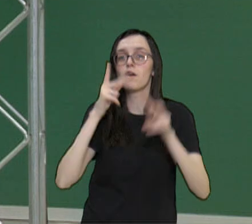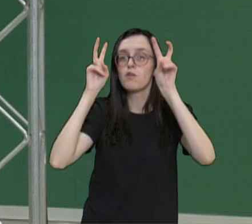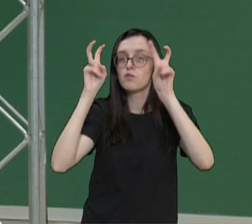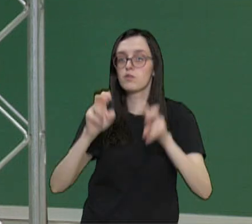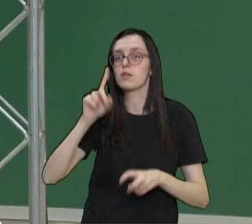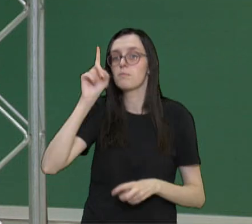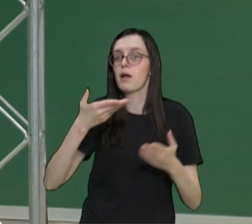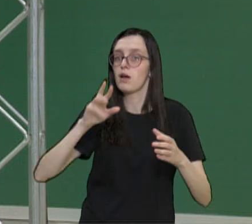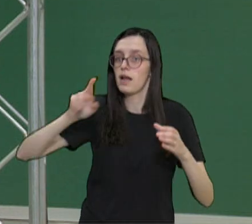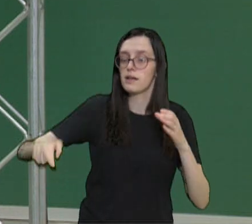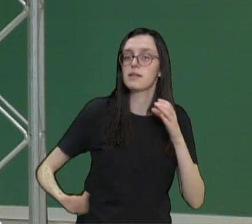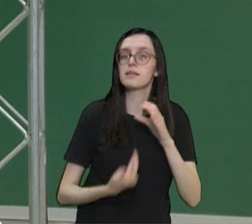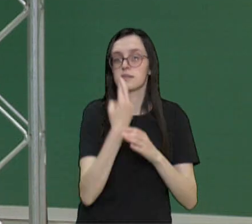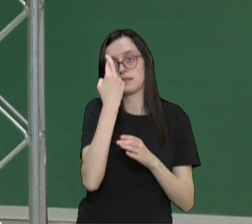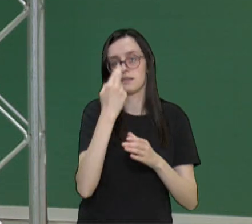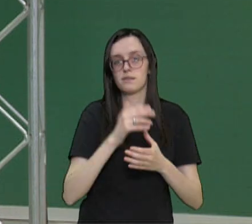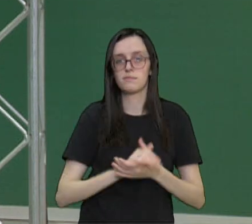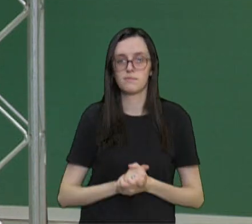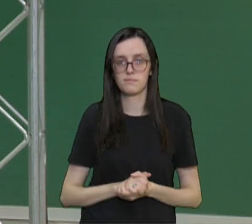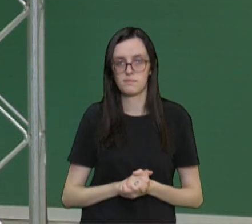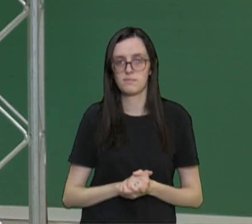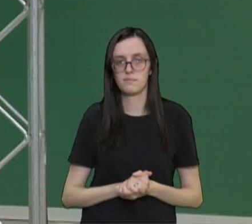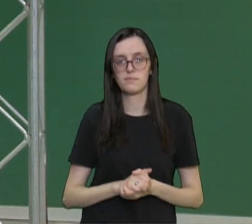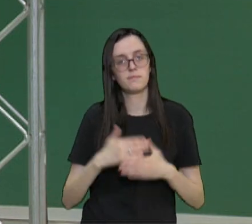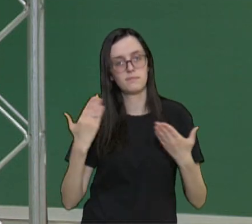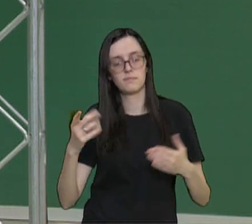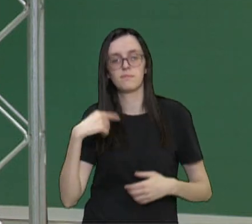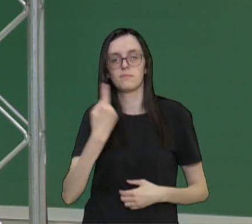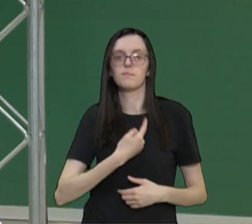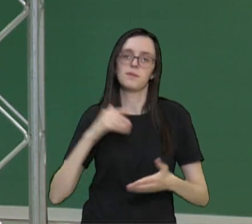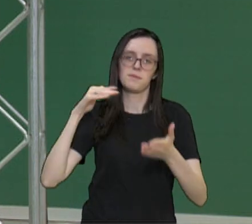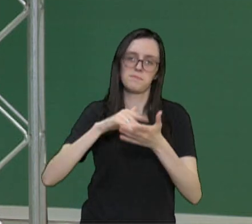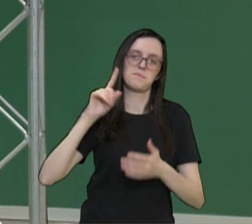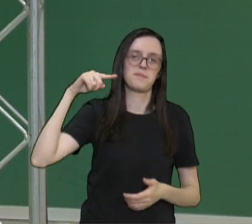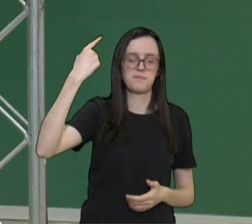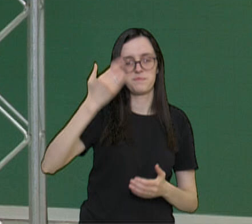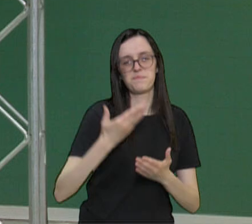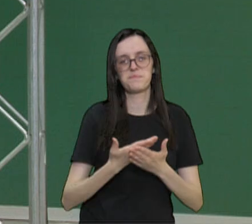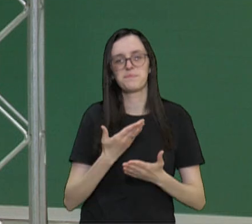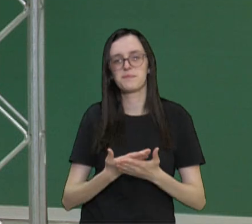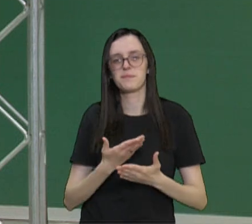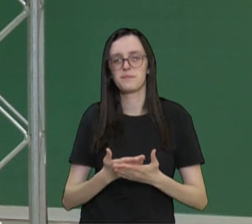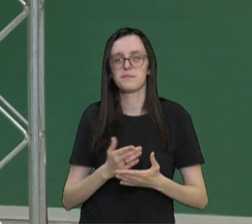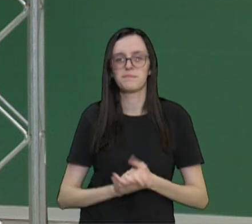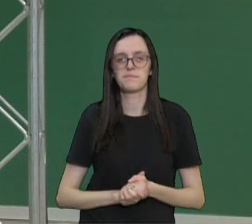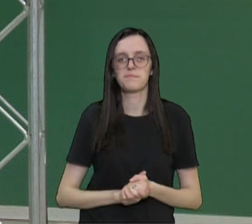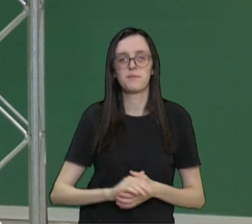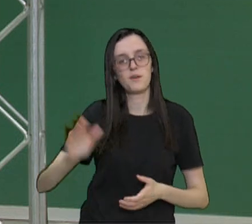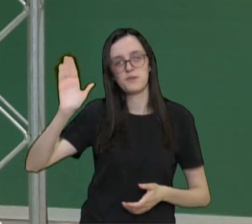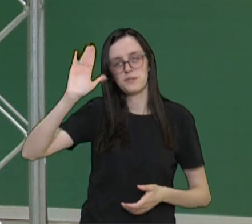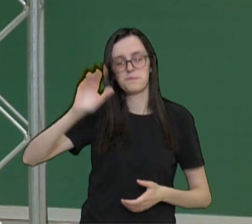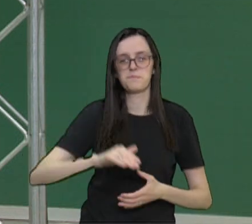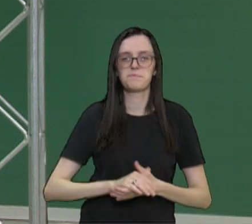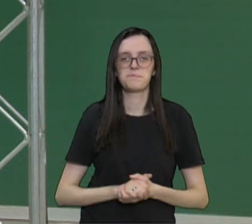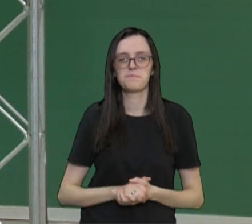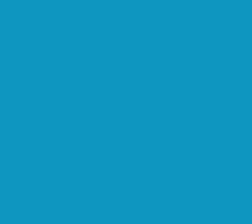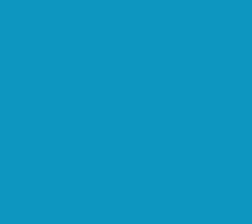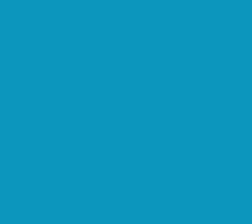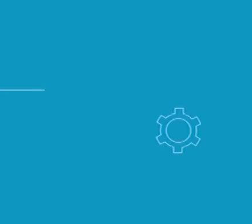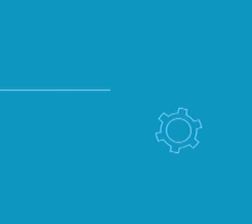do Renascimento. Então, vamos lá, até a próxima aula. Tchau, pessoal!